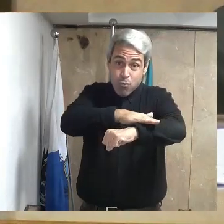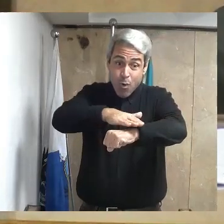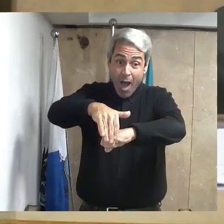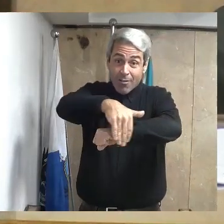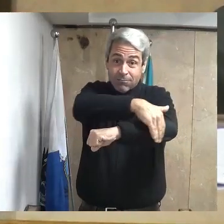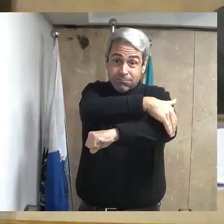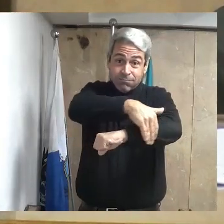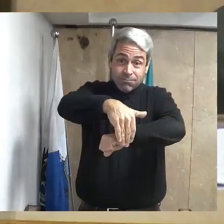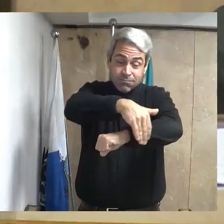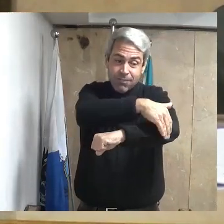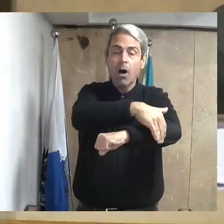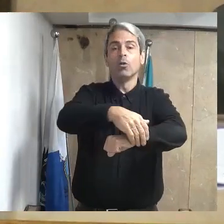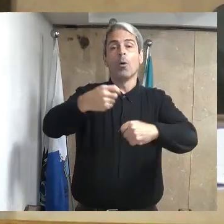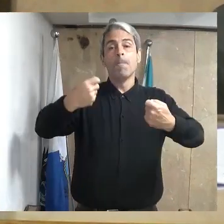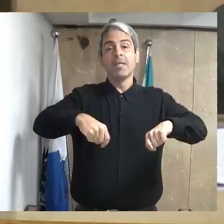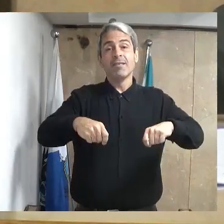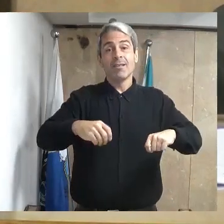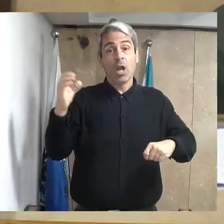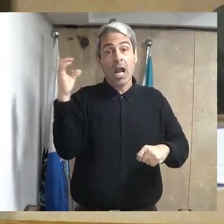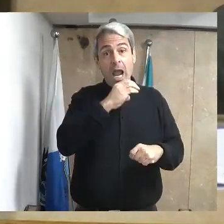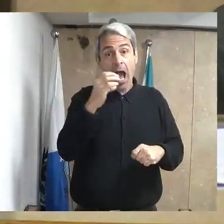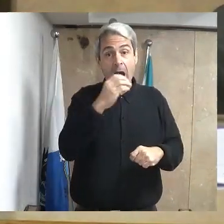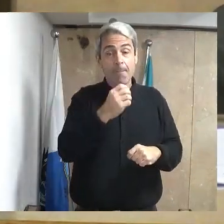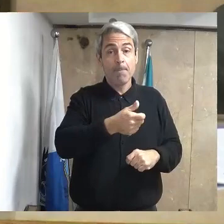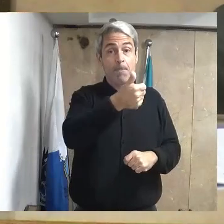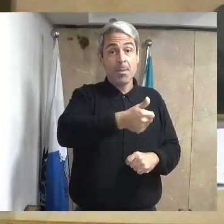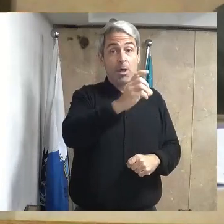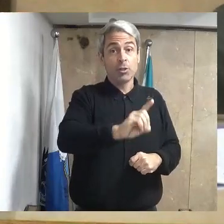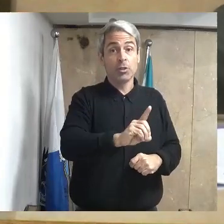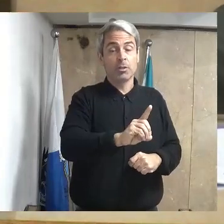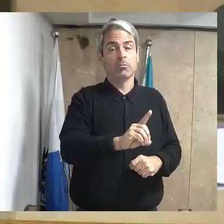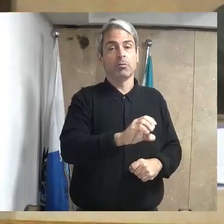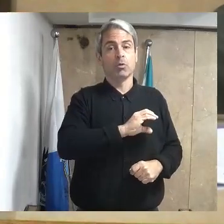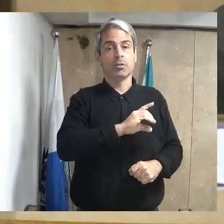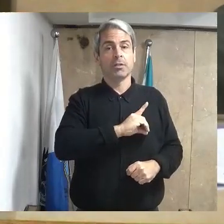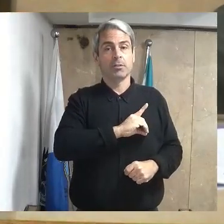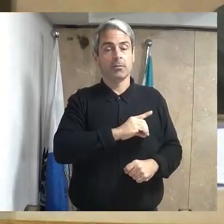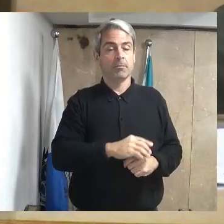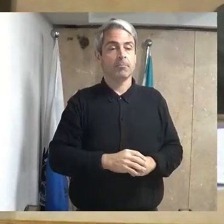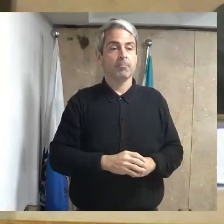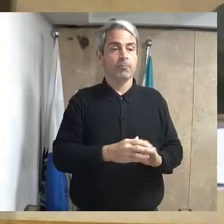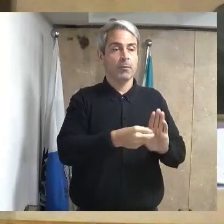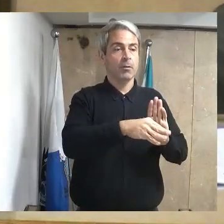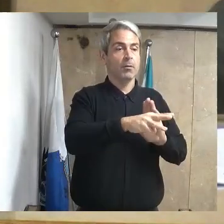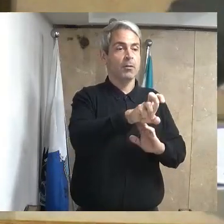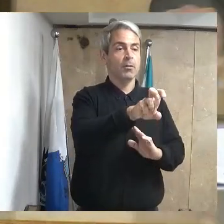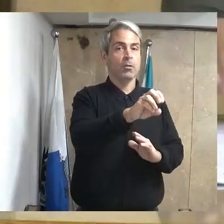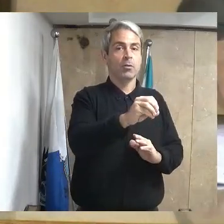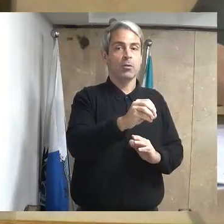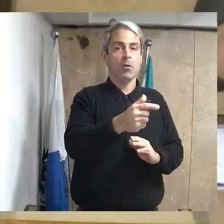Damásio, bairro Laguna e Dourados, primeiro distrito deste município. Indicação número